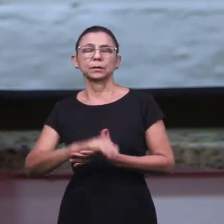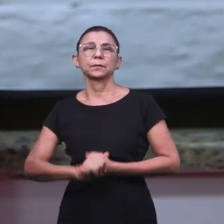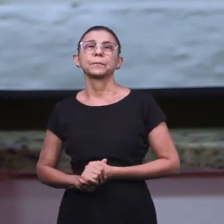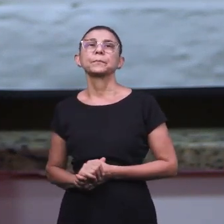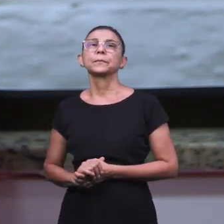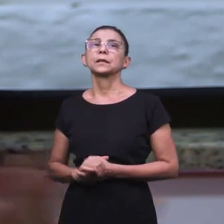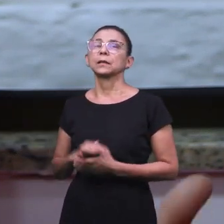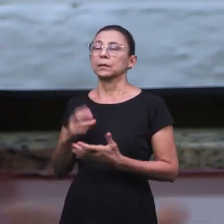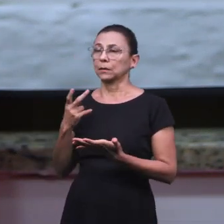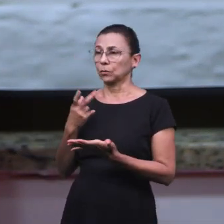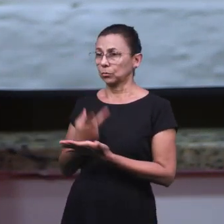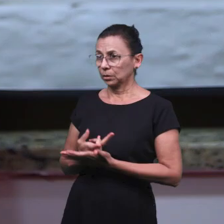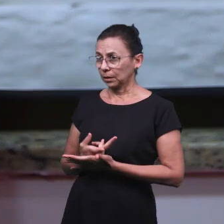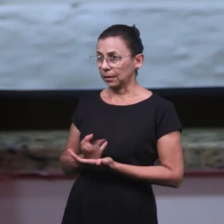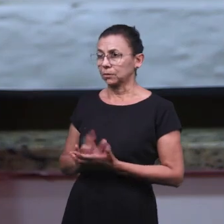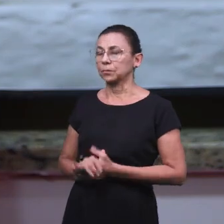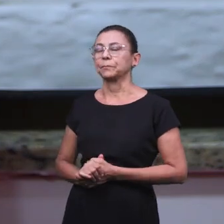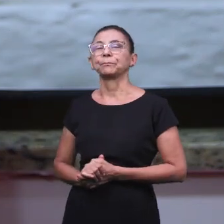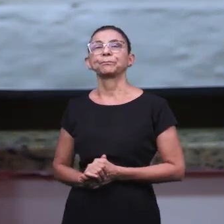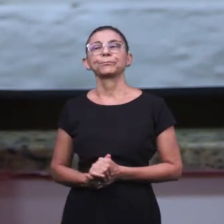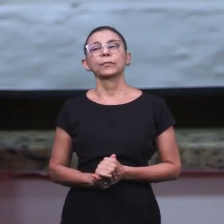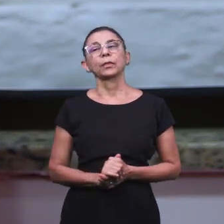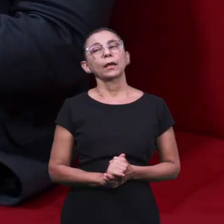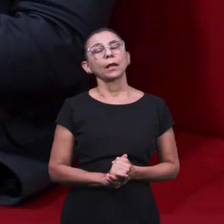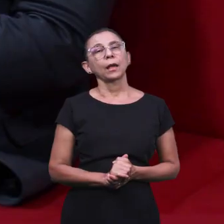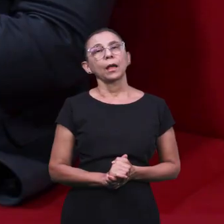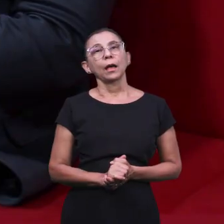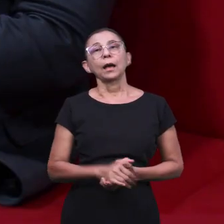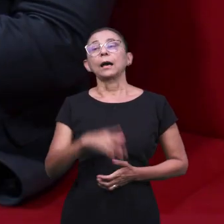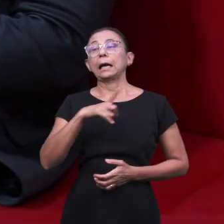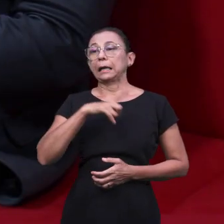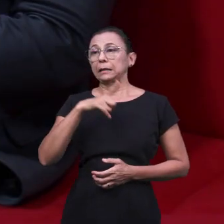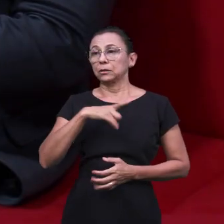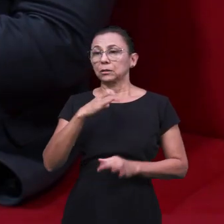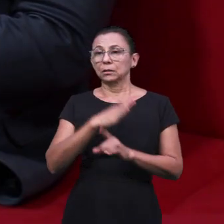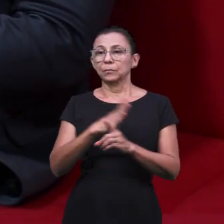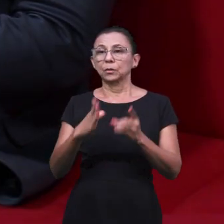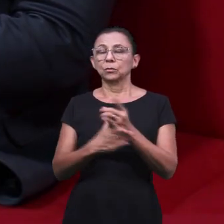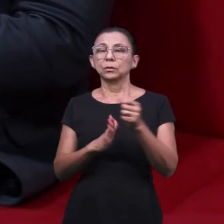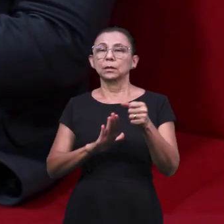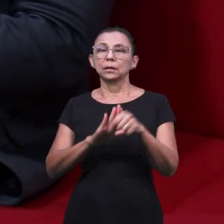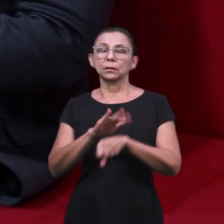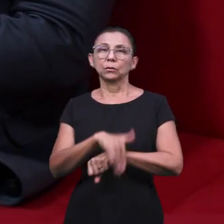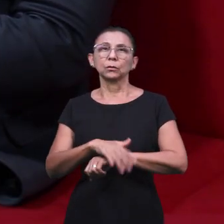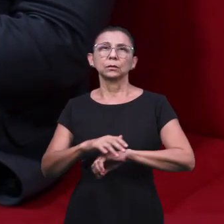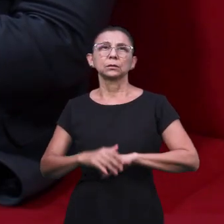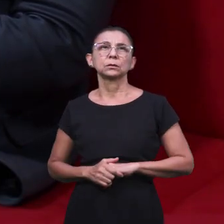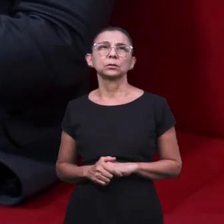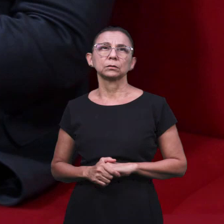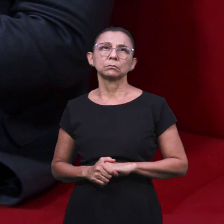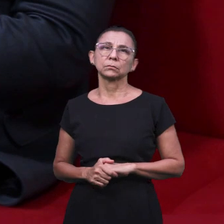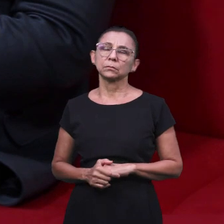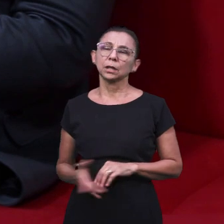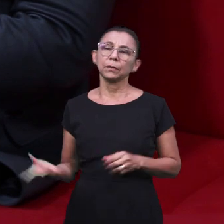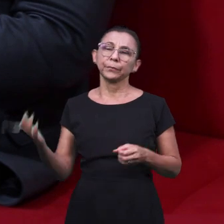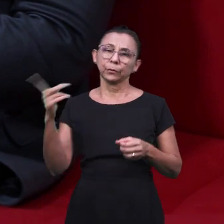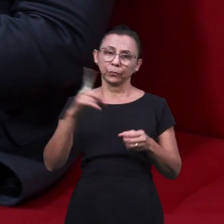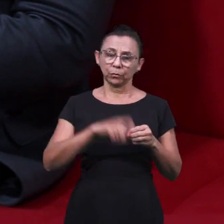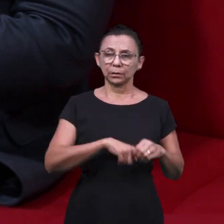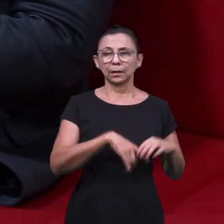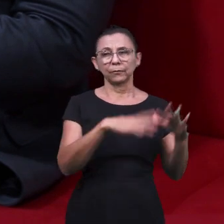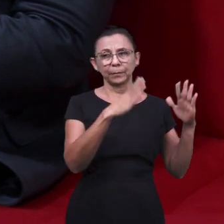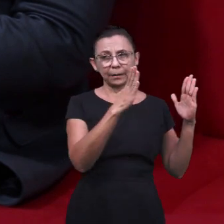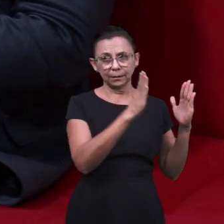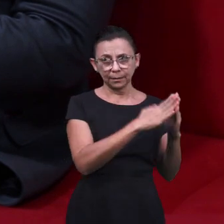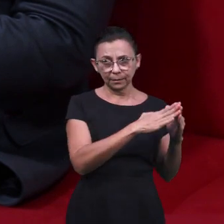tinha o culto da noite, eu não tinha onde ficar. Então, eu voltava para Jandira, almoçava em casa, fazia todas as coisas que eu precisava